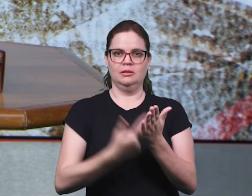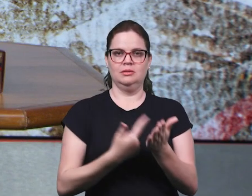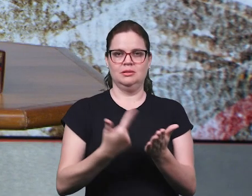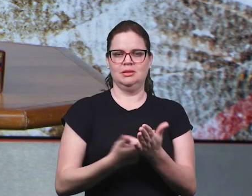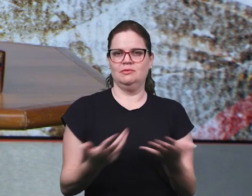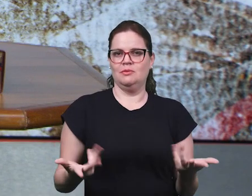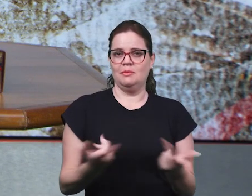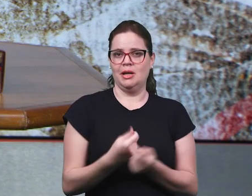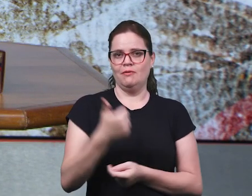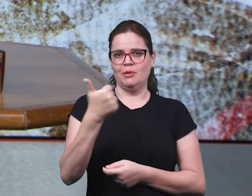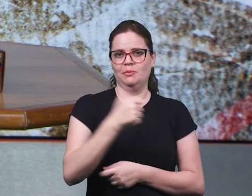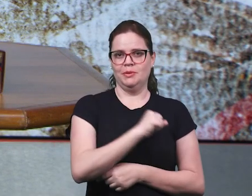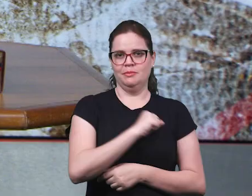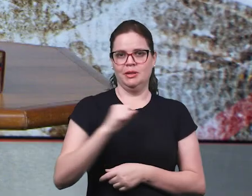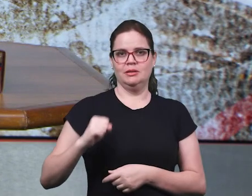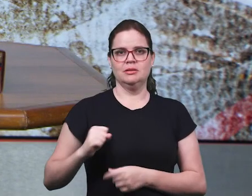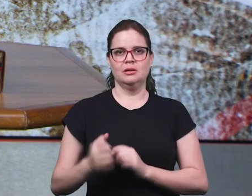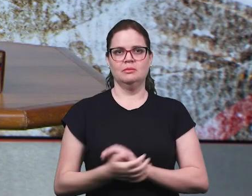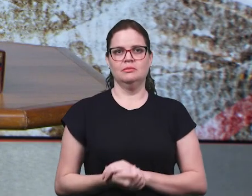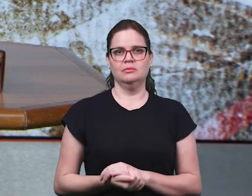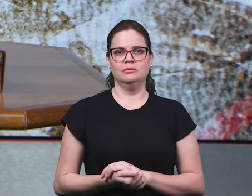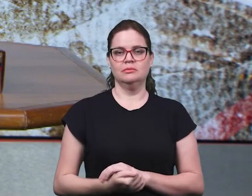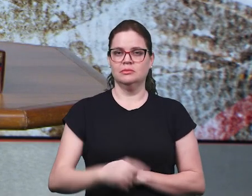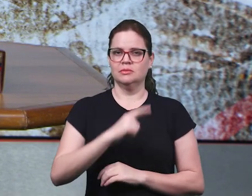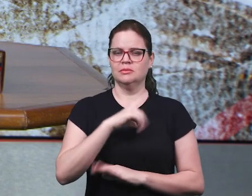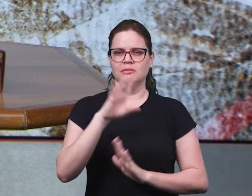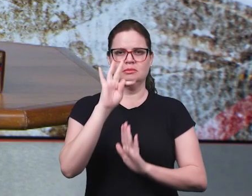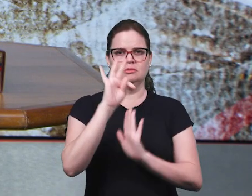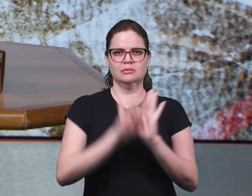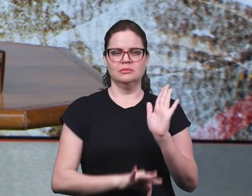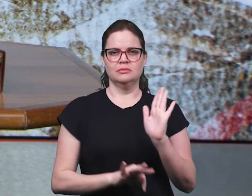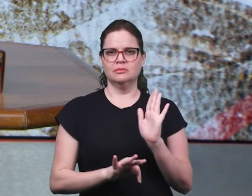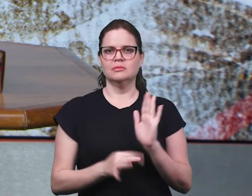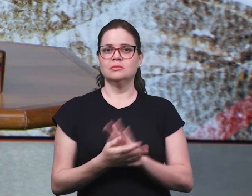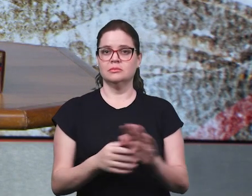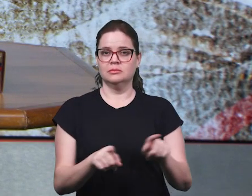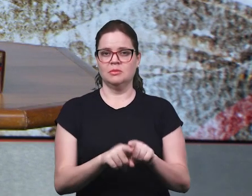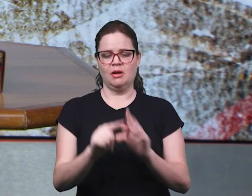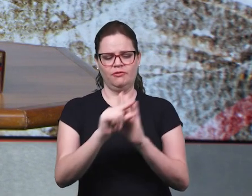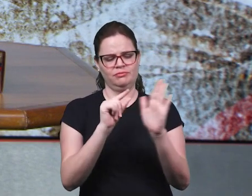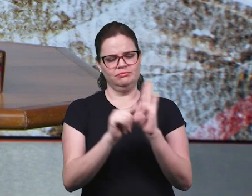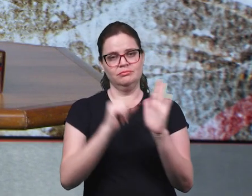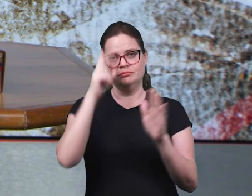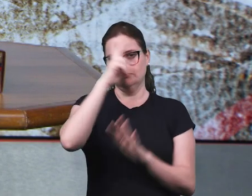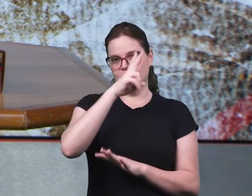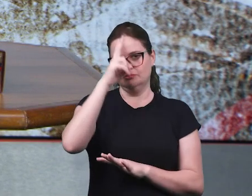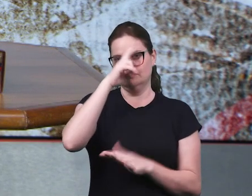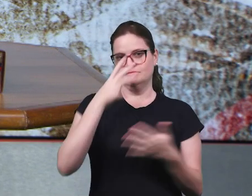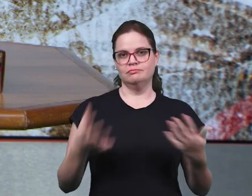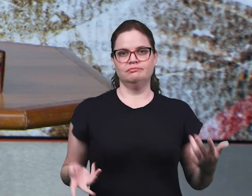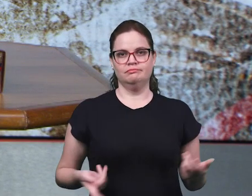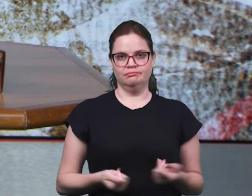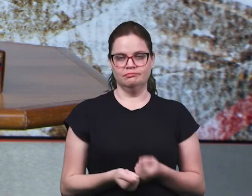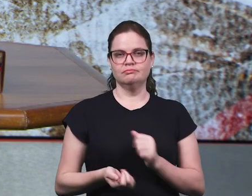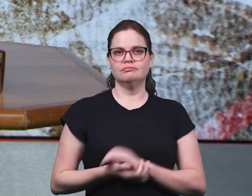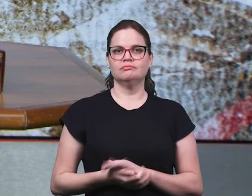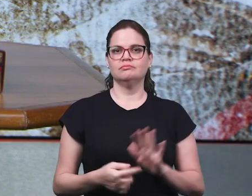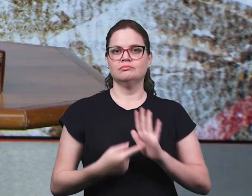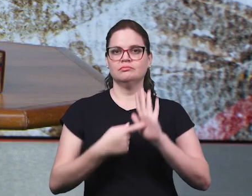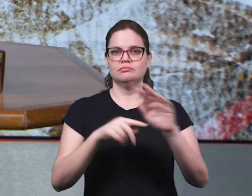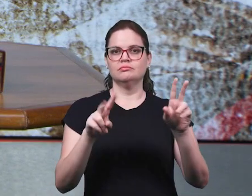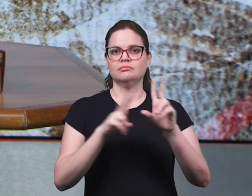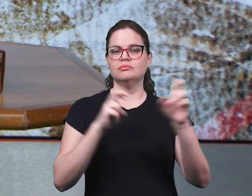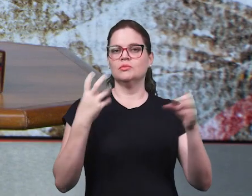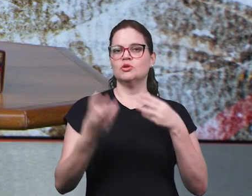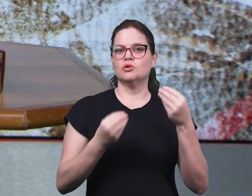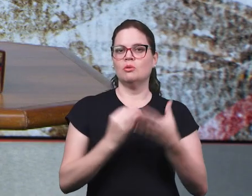de Samuel, que contém aqui textos e trechos de histórias maravilhosas a respeito de